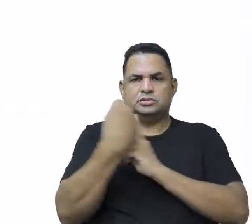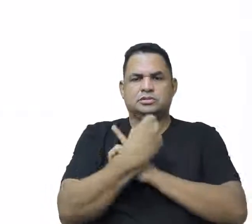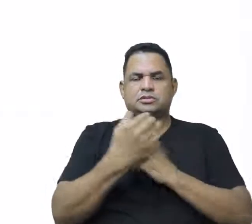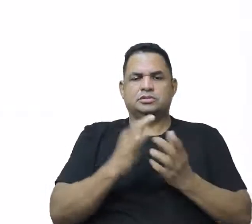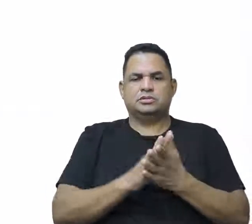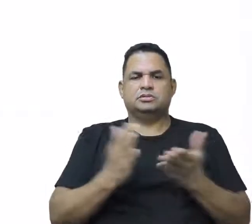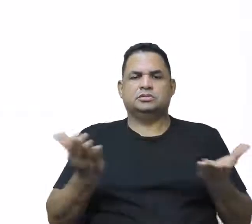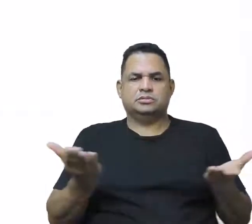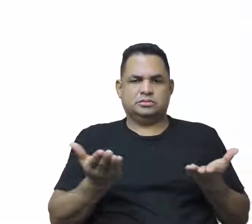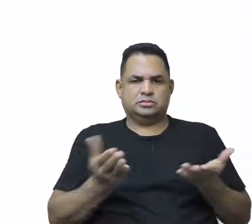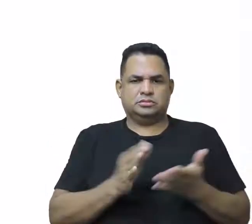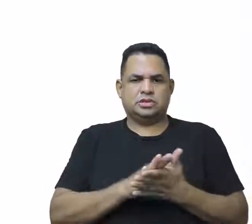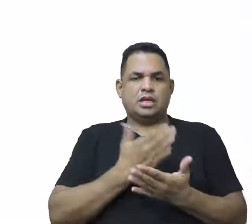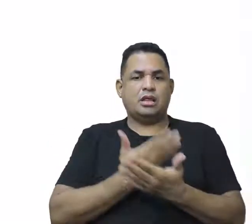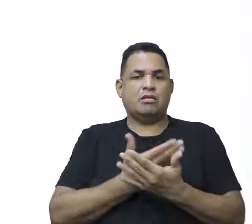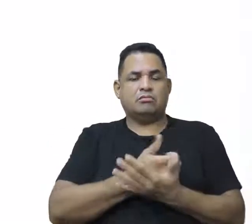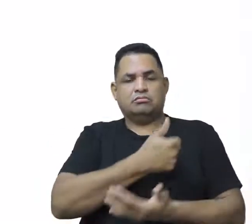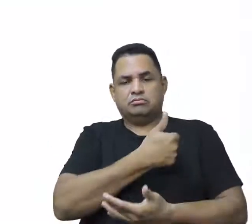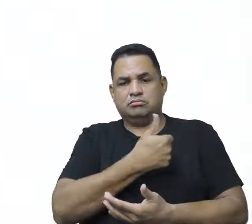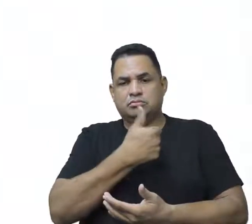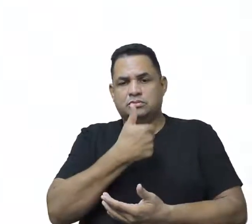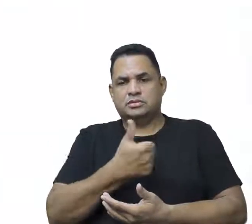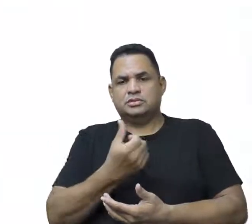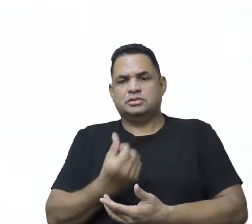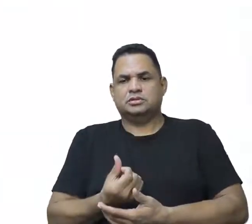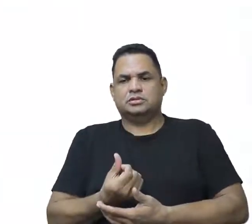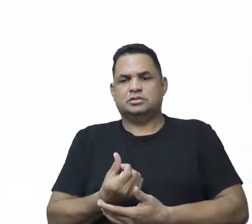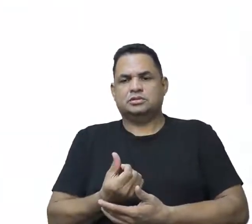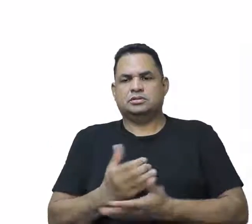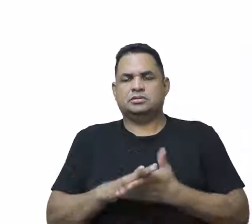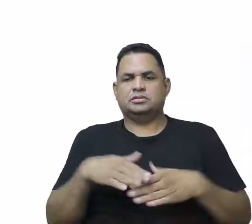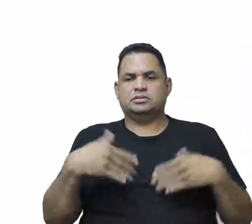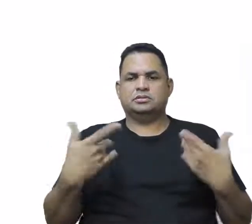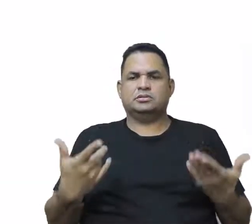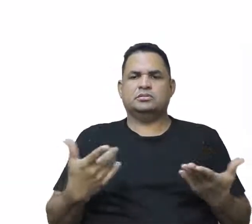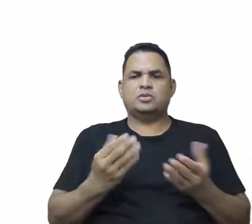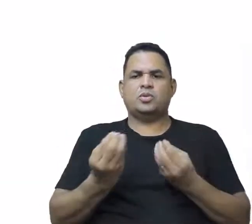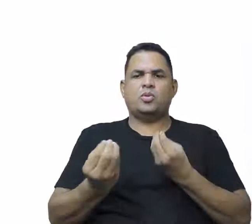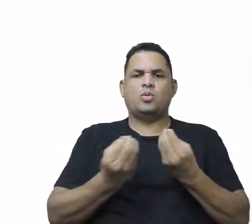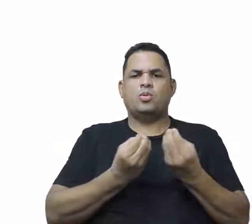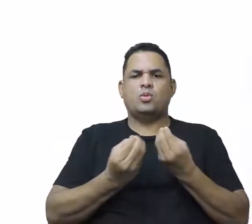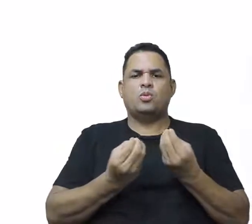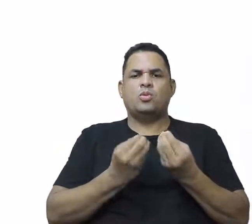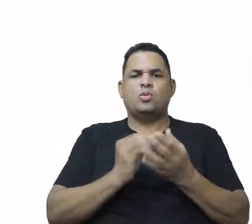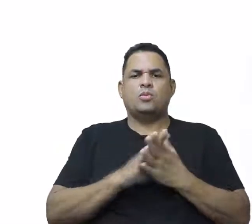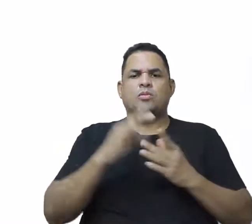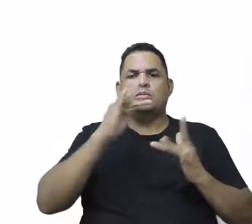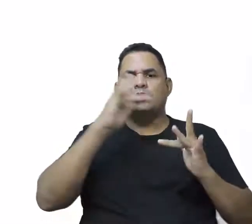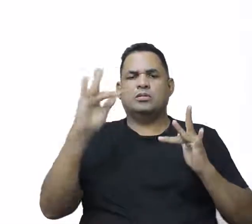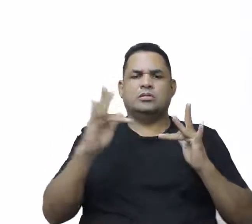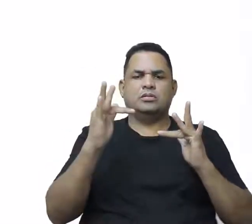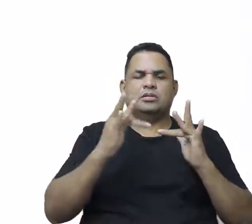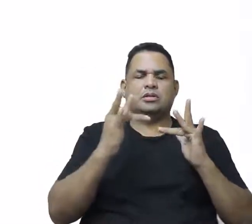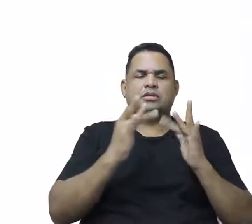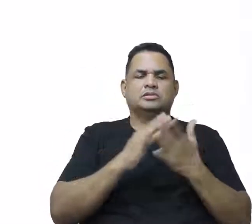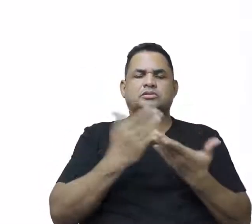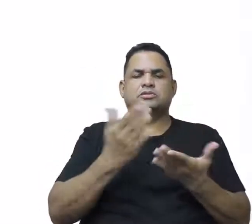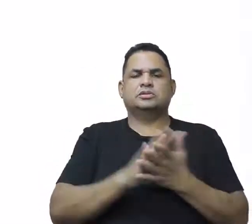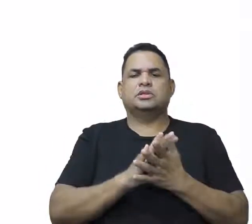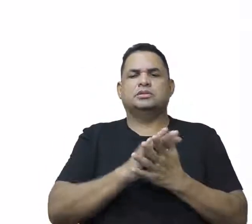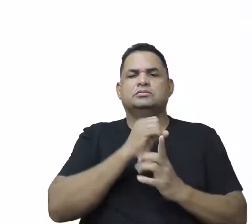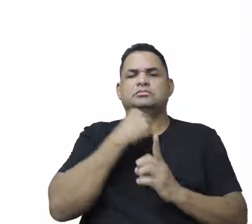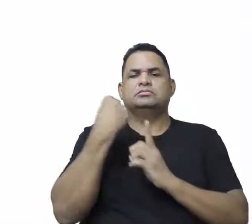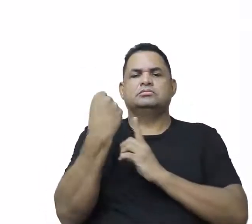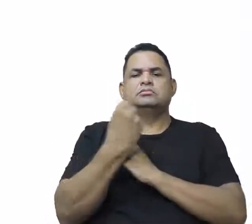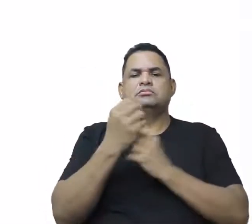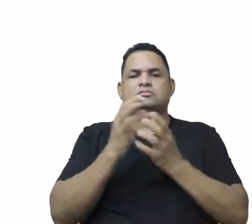Então, nessa aula 16, a gente falou, né? Sobre como que os clássicos da sociologia,